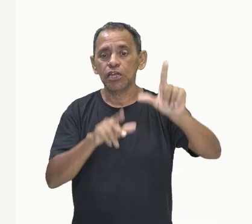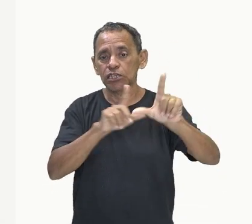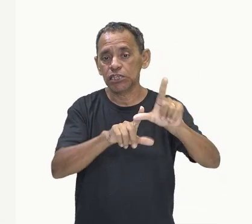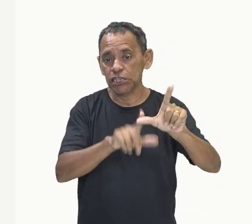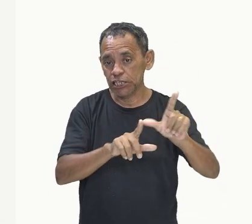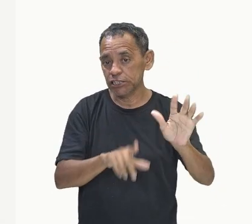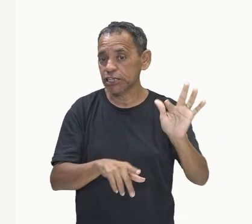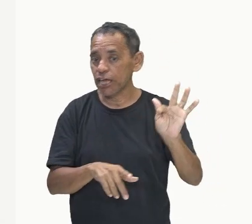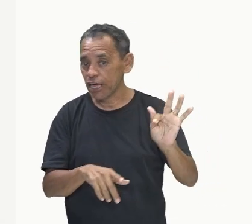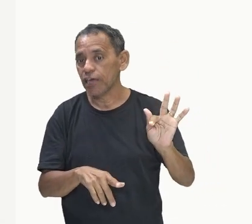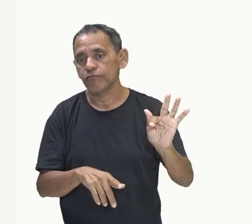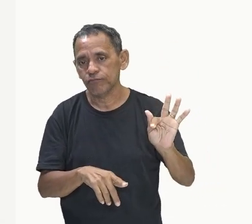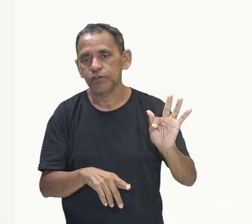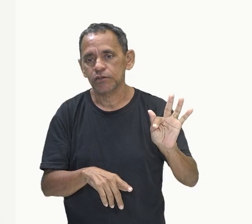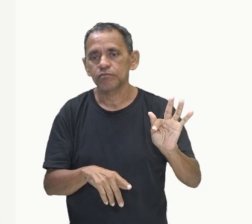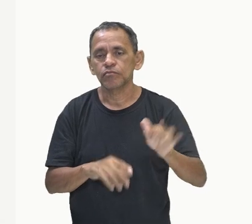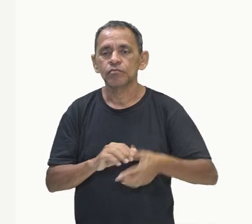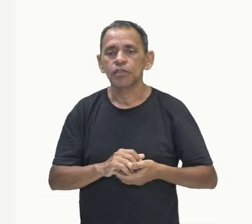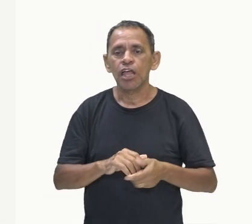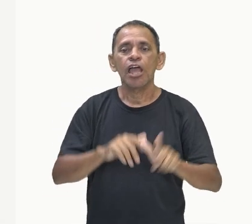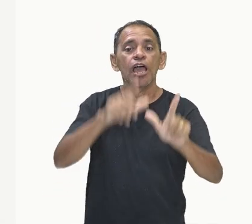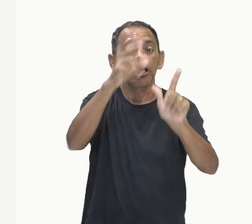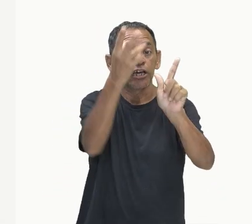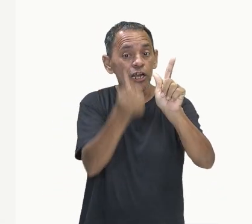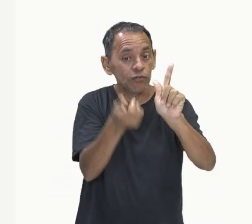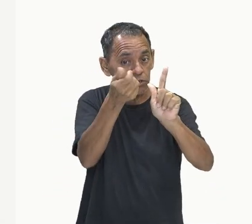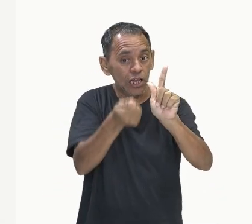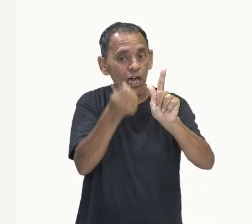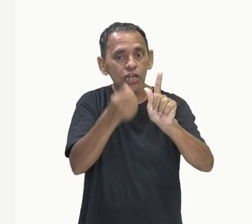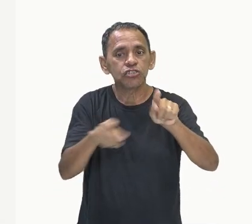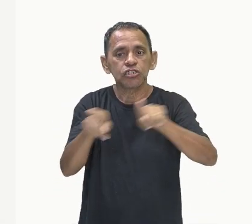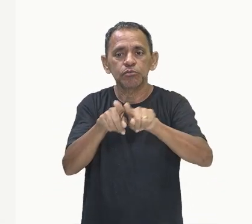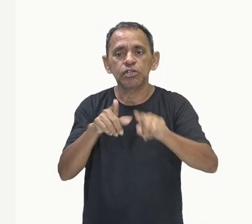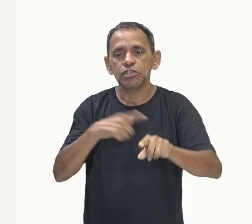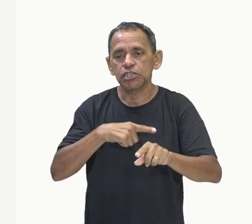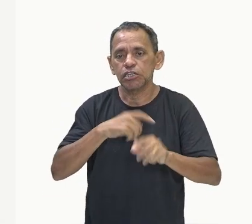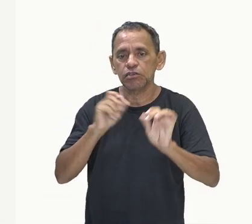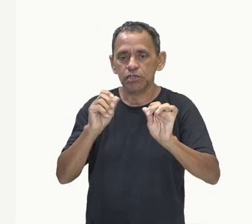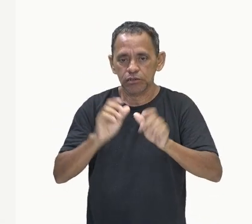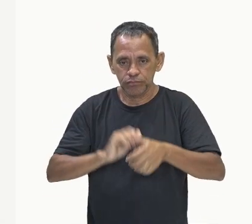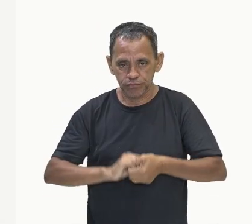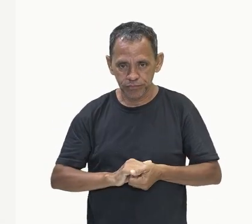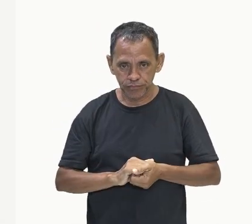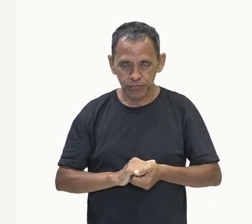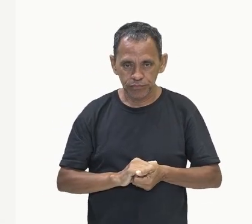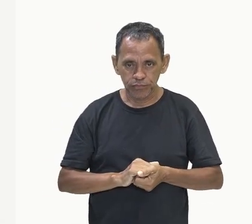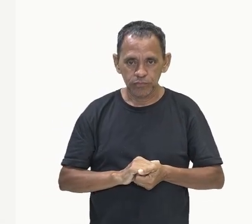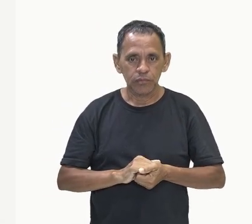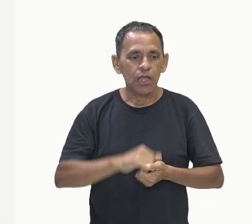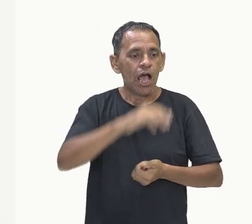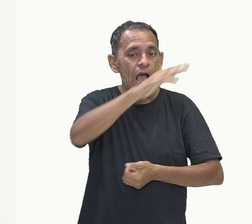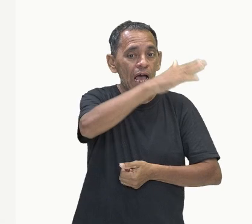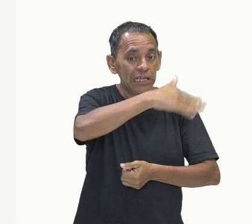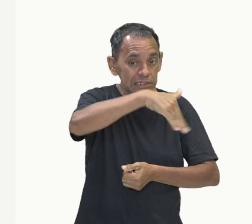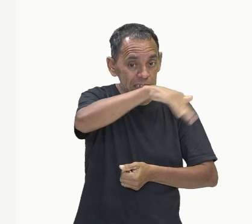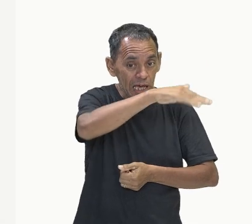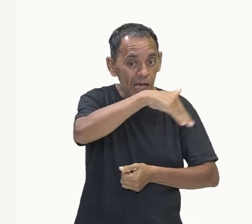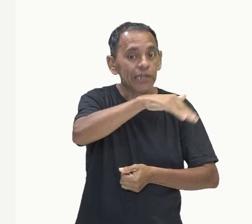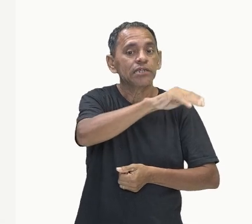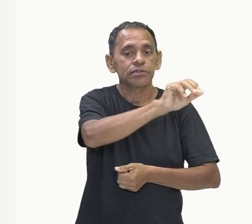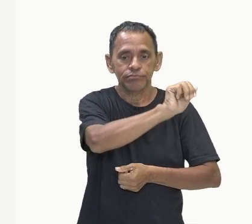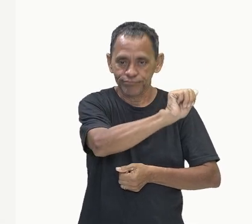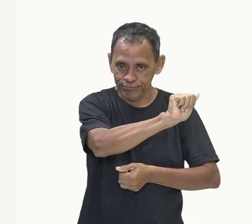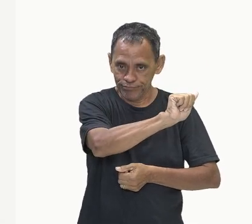a força gravitacional, são feitas as seguintes afirmações. As áreas, aqui são as afirmações,